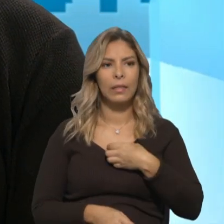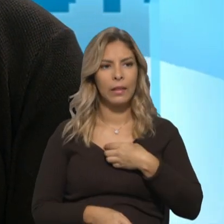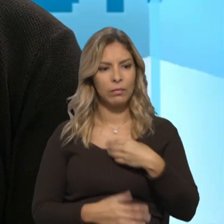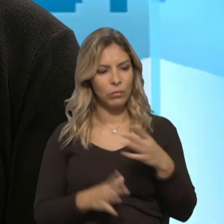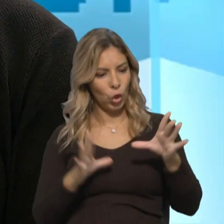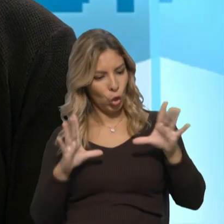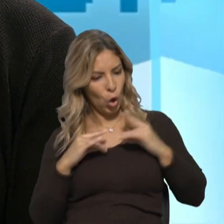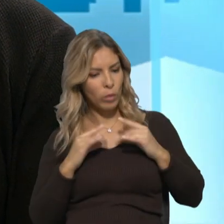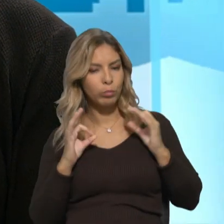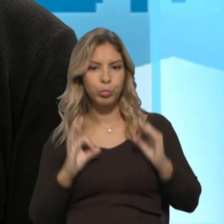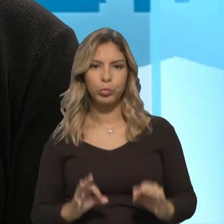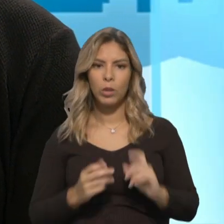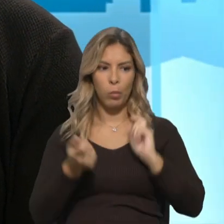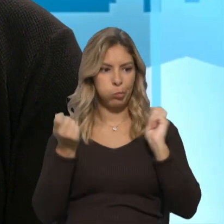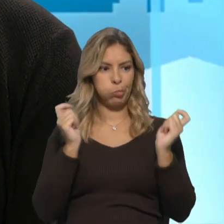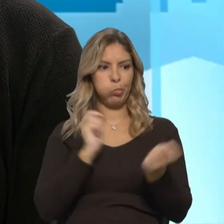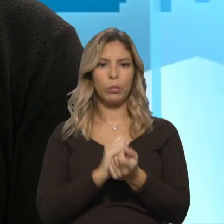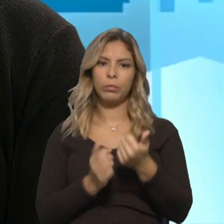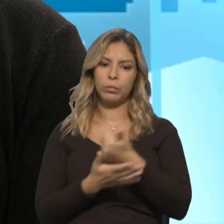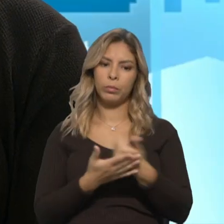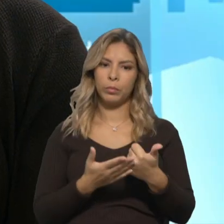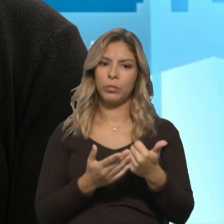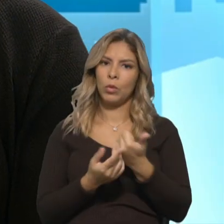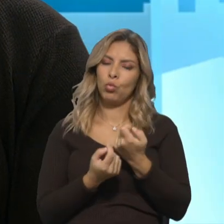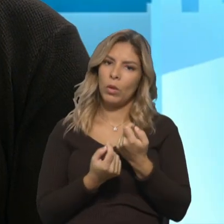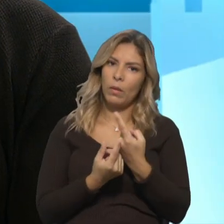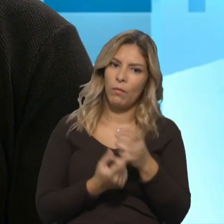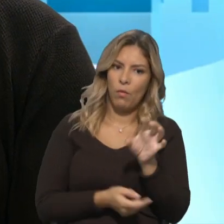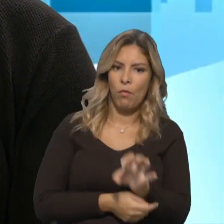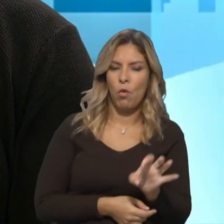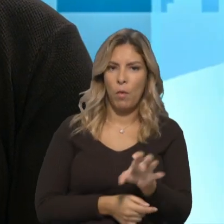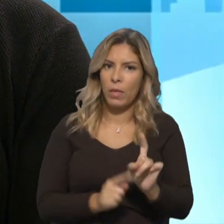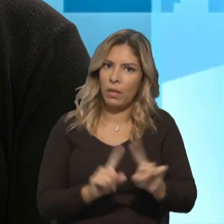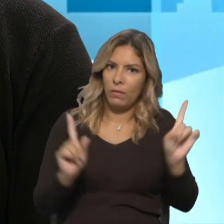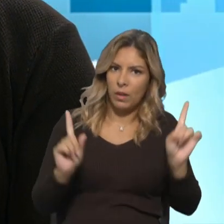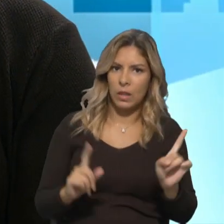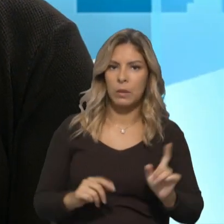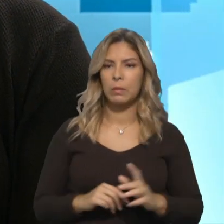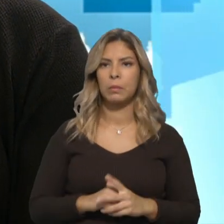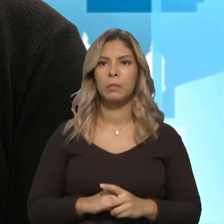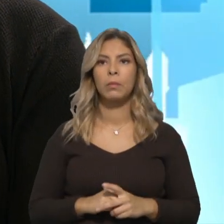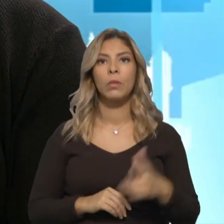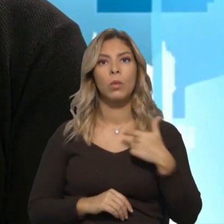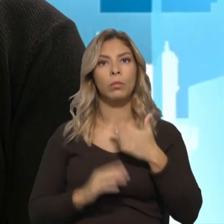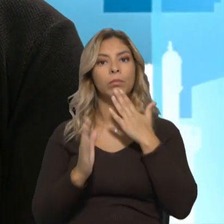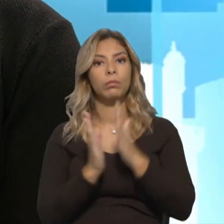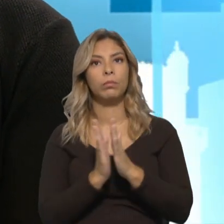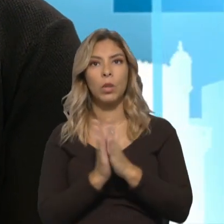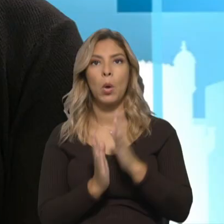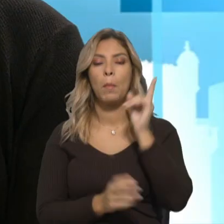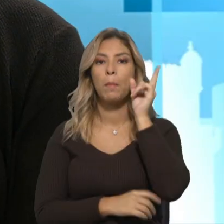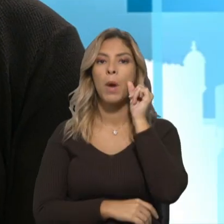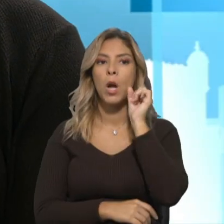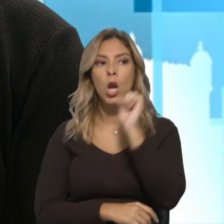pele esta radicalidade do Evangelho? Em primeiro lugar, quando nós rezamos Pai Nosso, o nosso é toda a